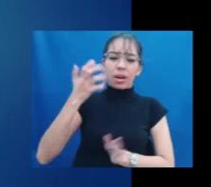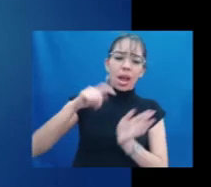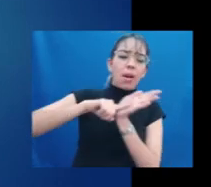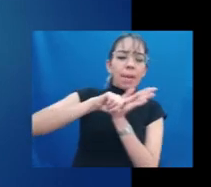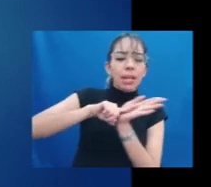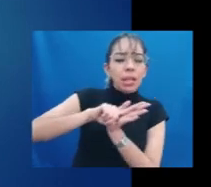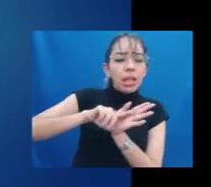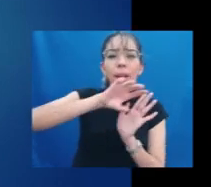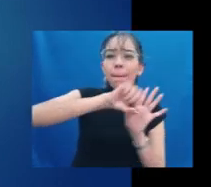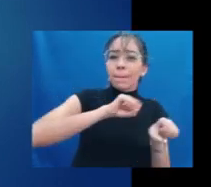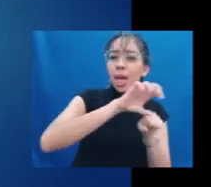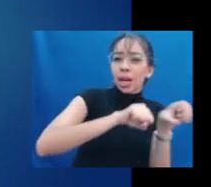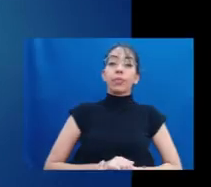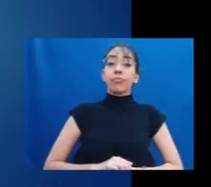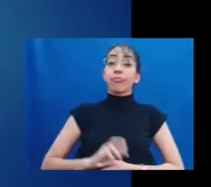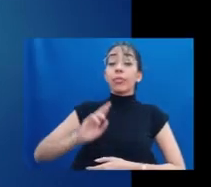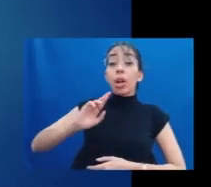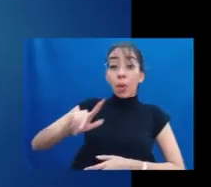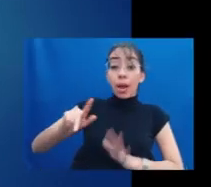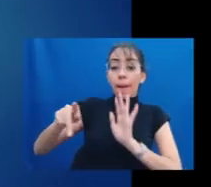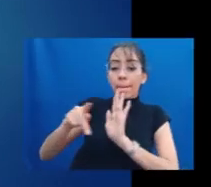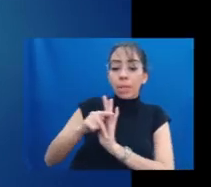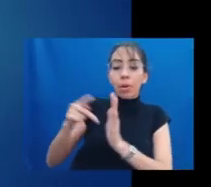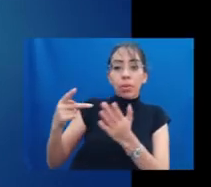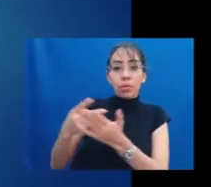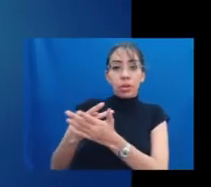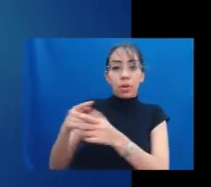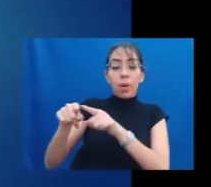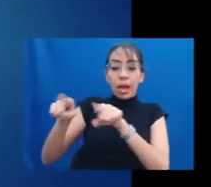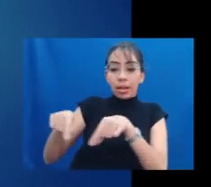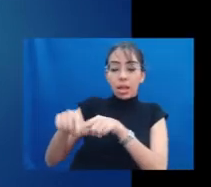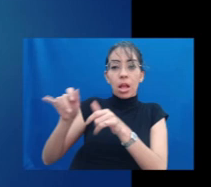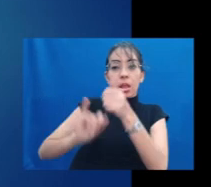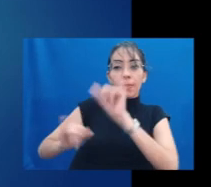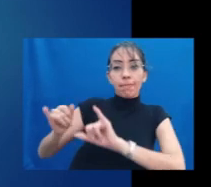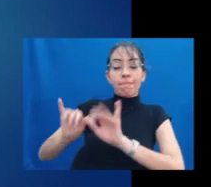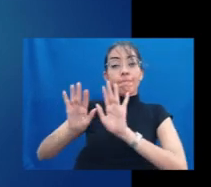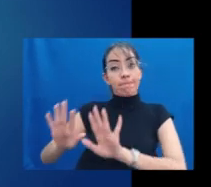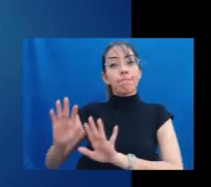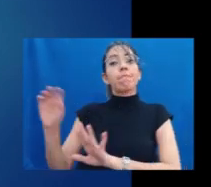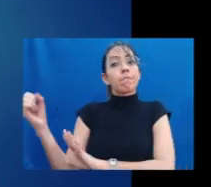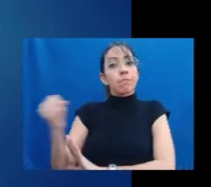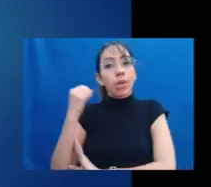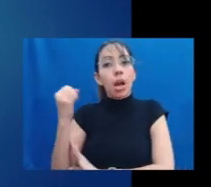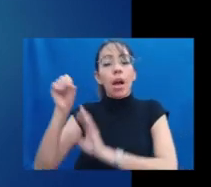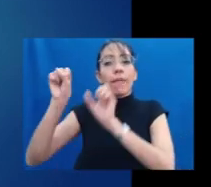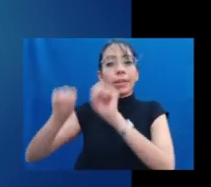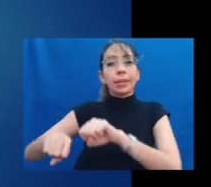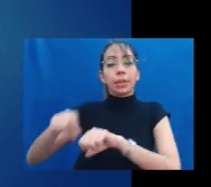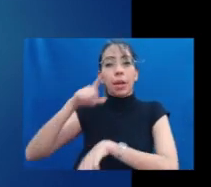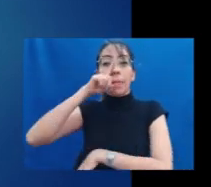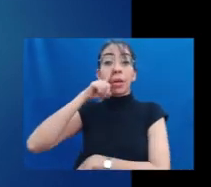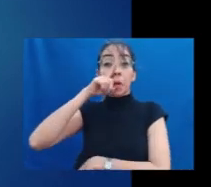Então, por que eu estou comentando isso, gente? Não é um acidente de laboratório, mas foi um acidente extremamente grave, né? Então,